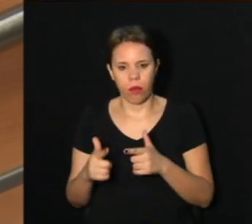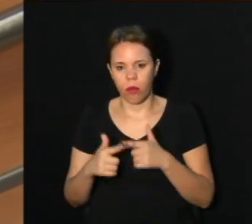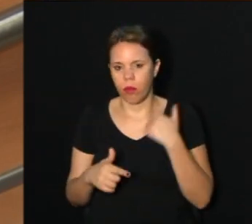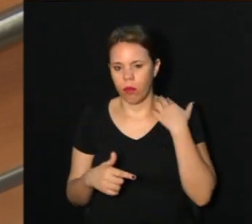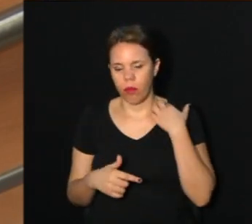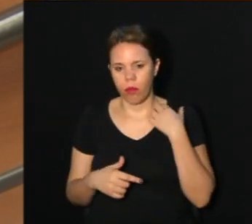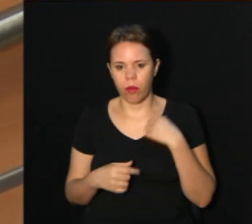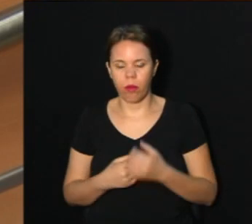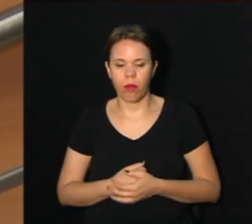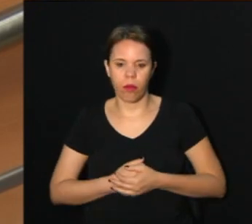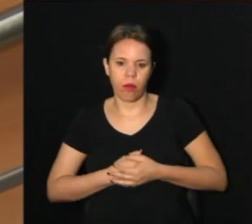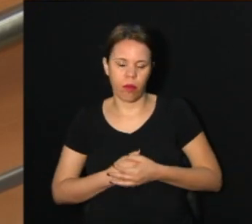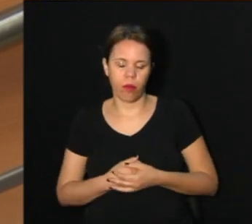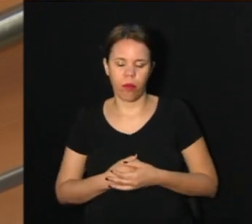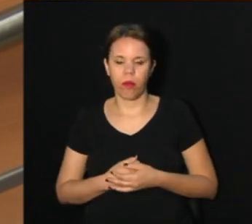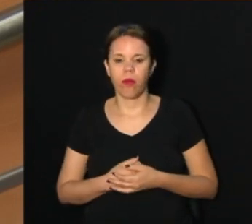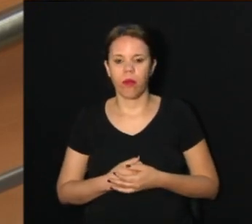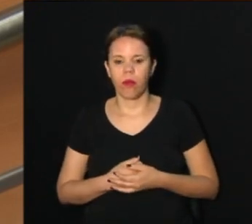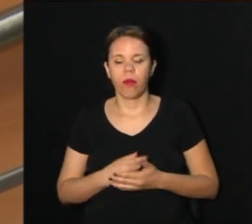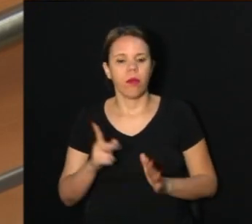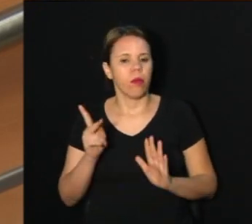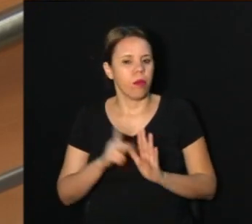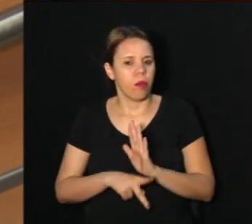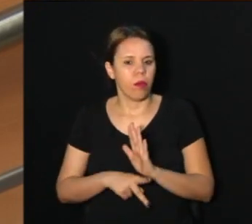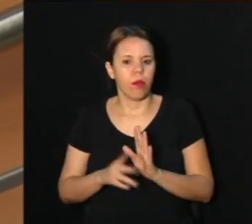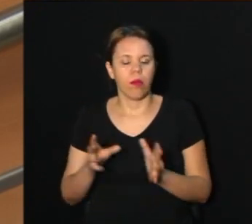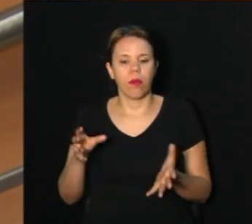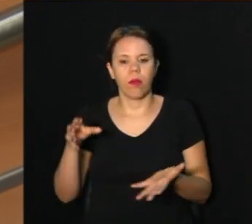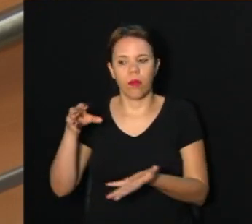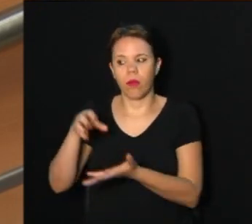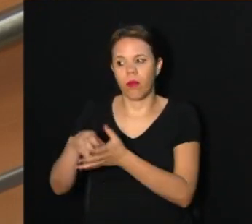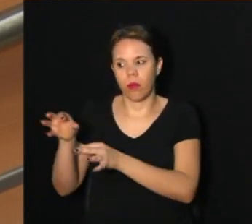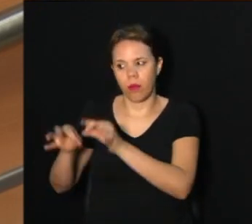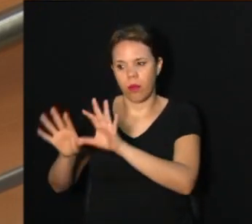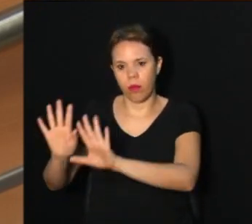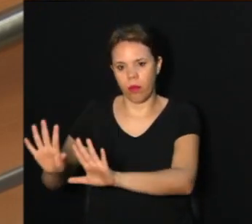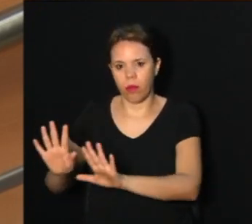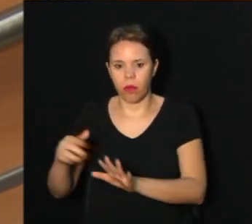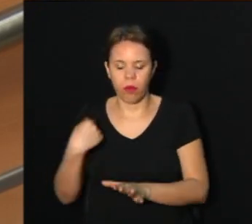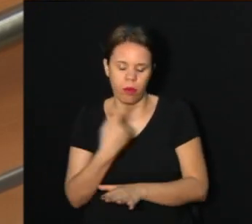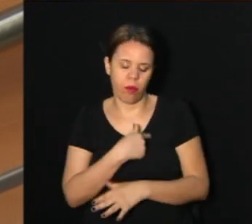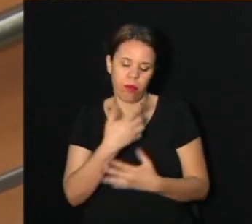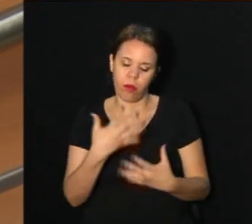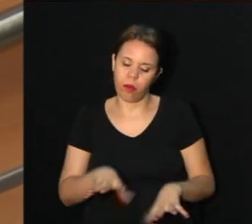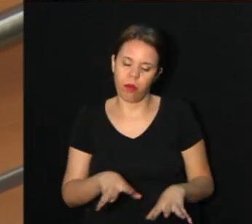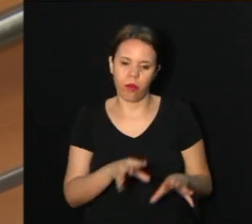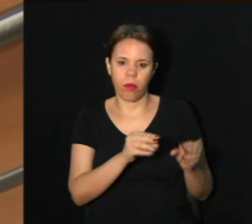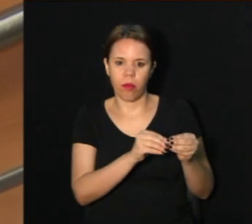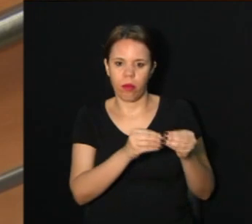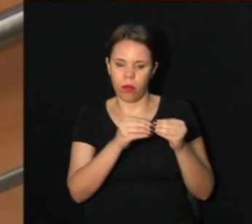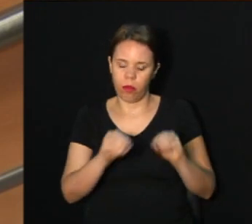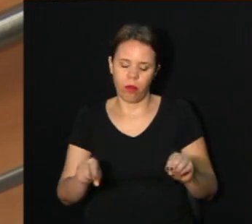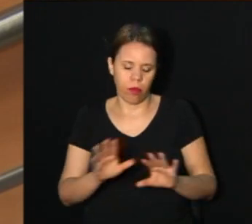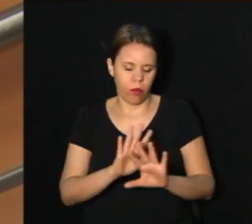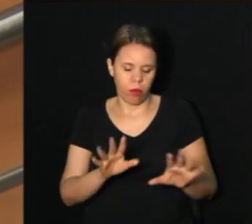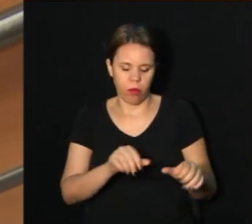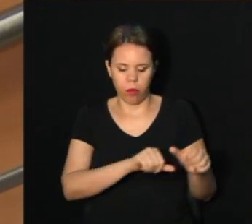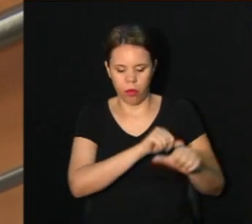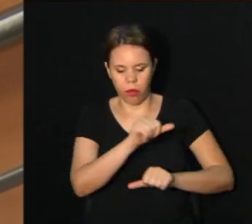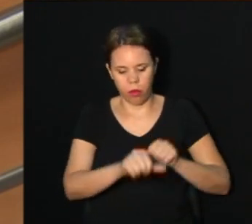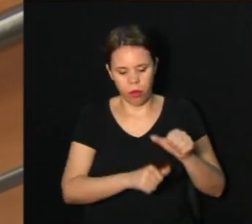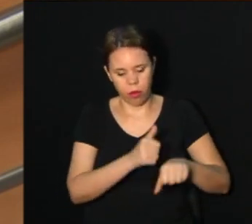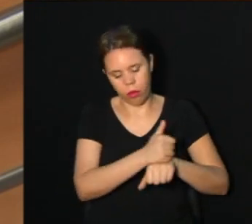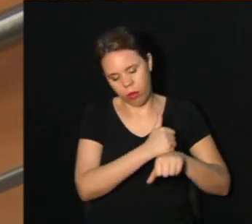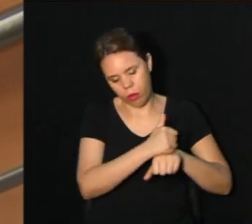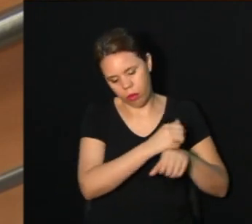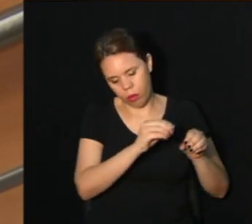óbice em relação ao projeto da Procuradoria. Só nós não queremos ser removidos com prejuízo, porque não foi